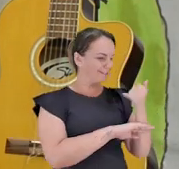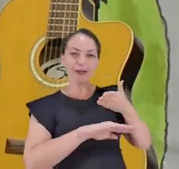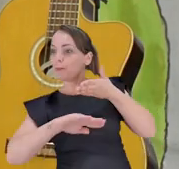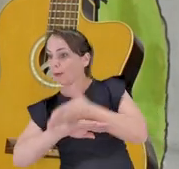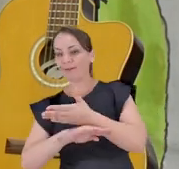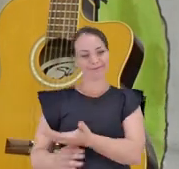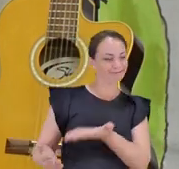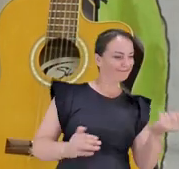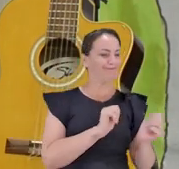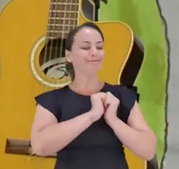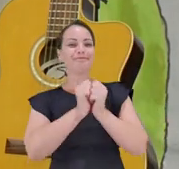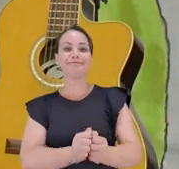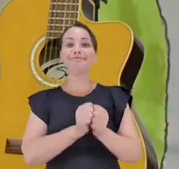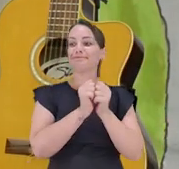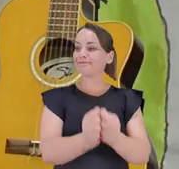vamos. Então, vamos.